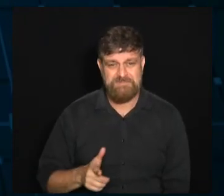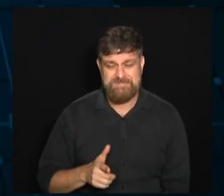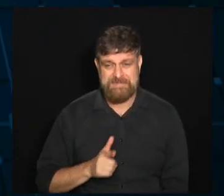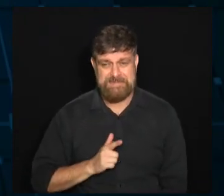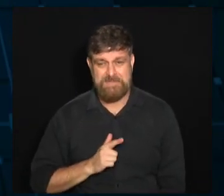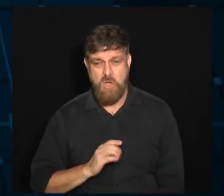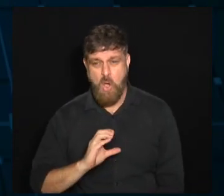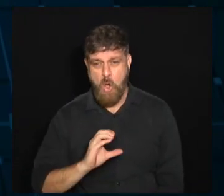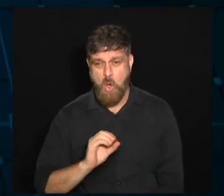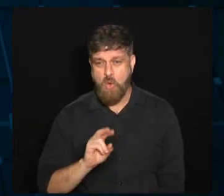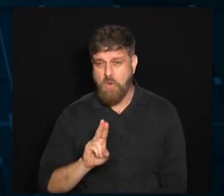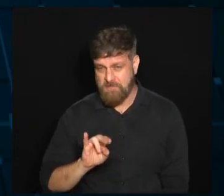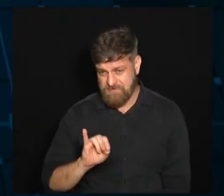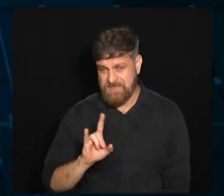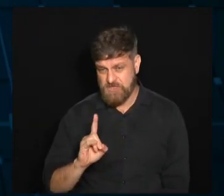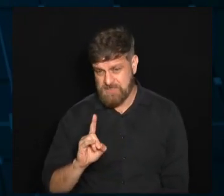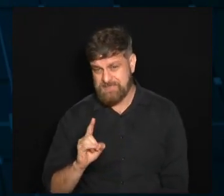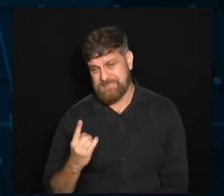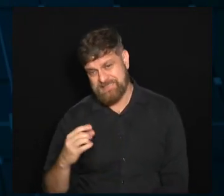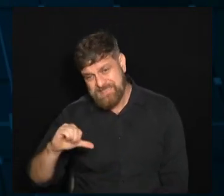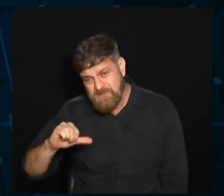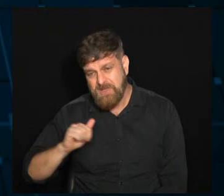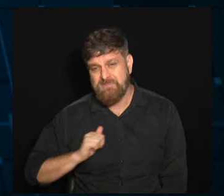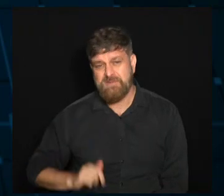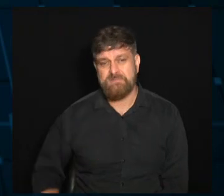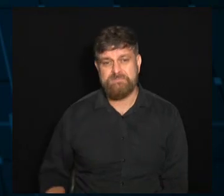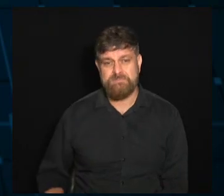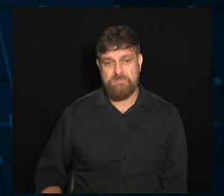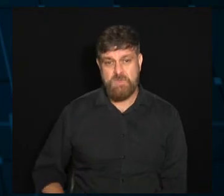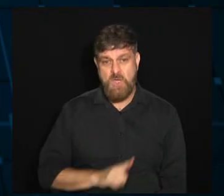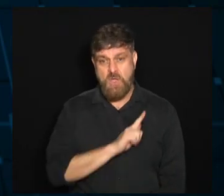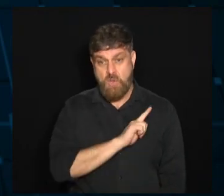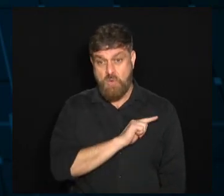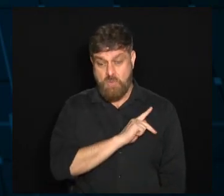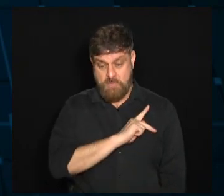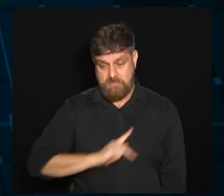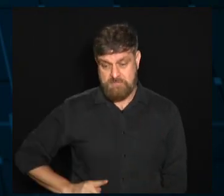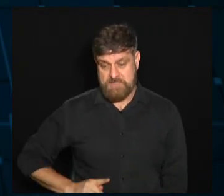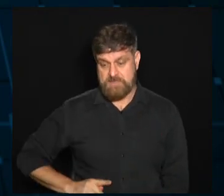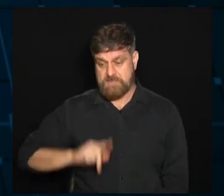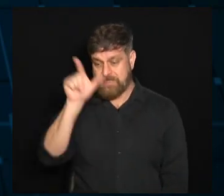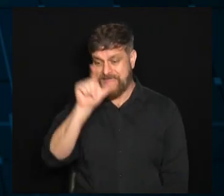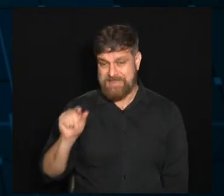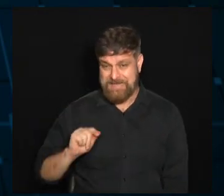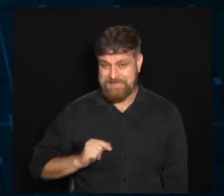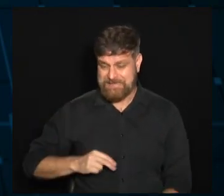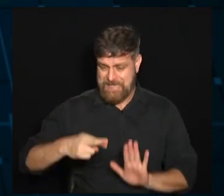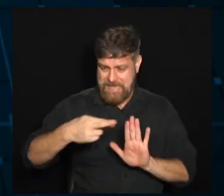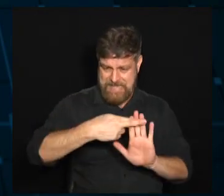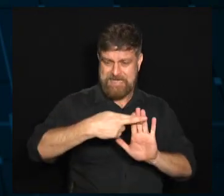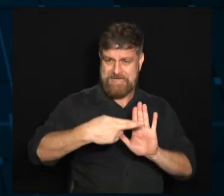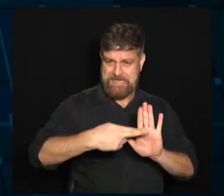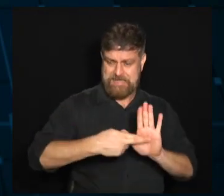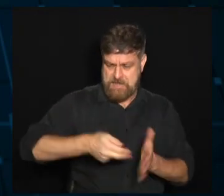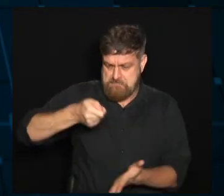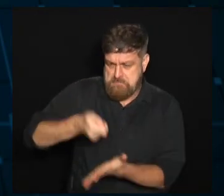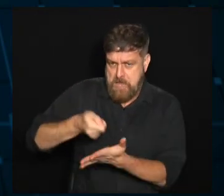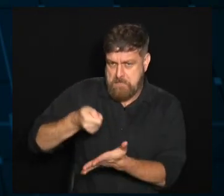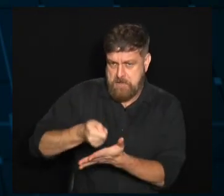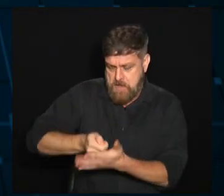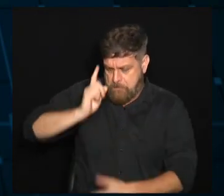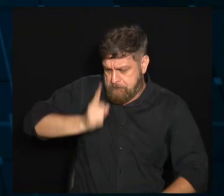Covid-19, e o governo baixou uma série de restrições aqui para nós, né?